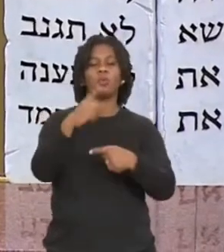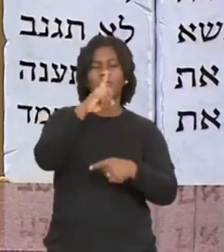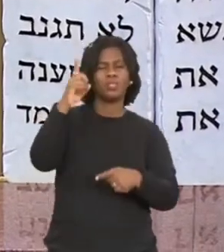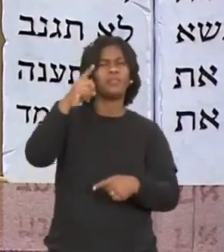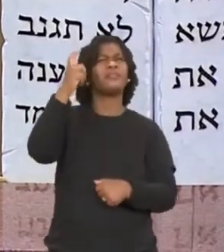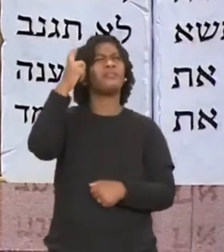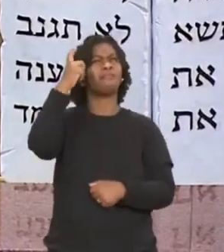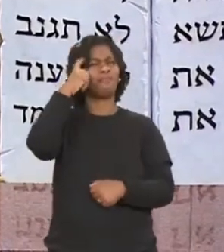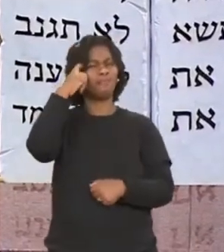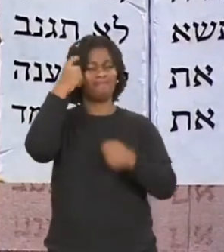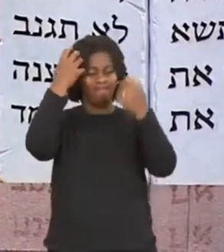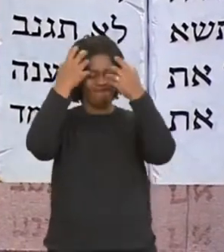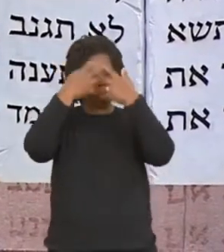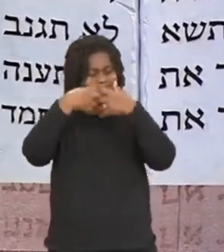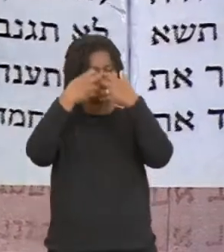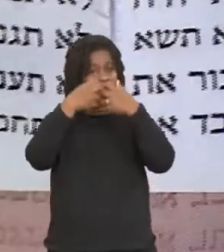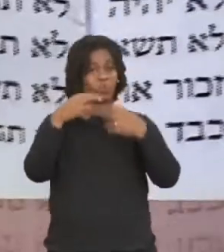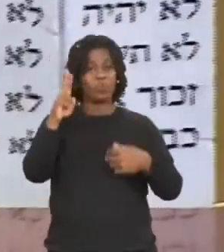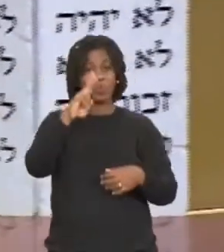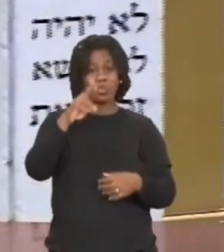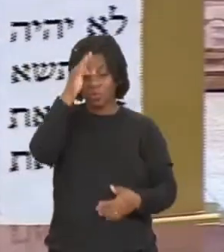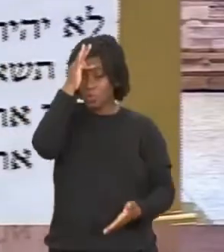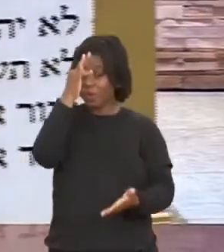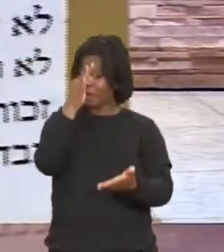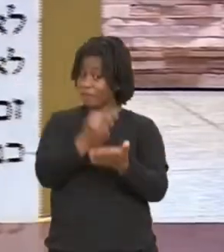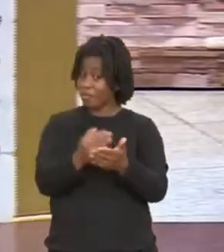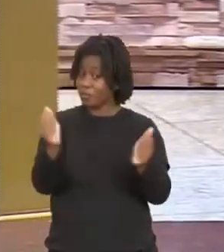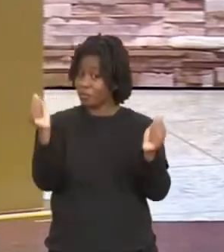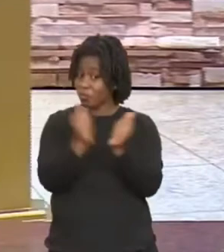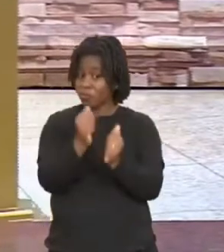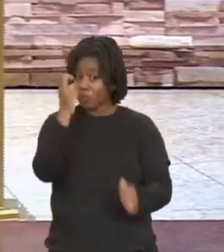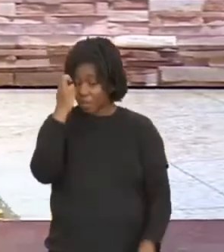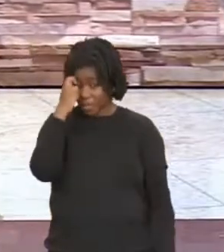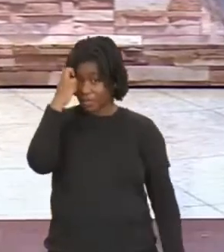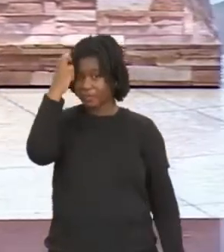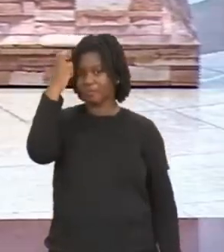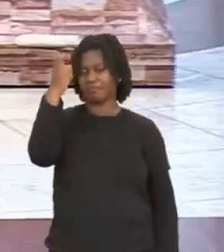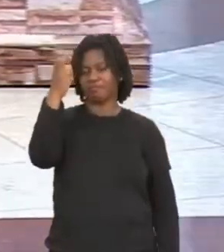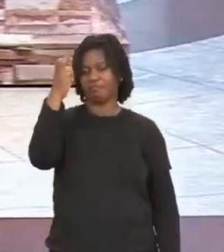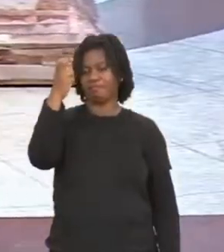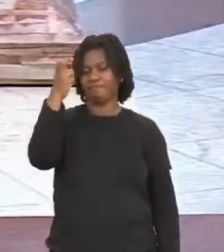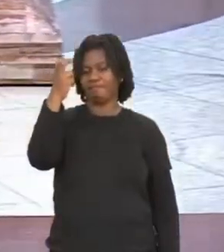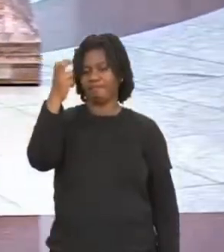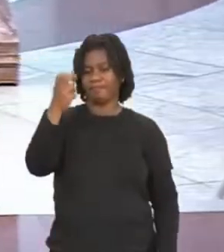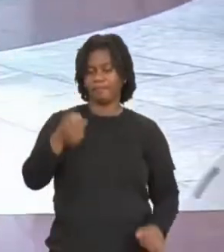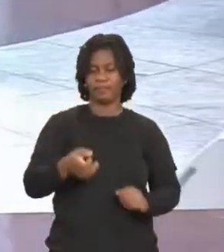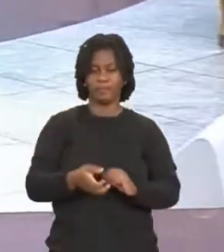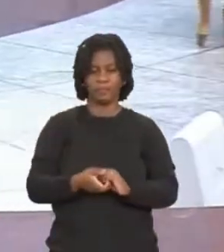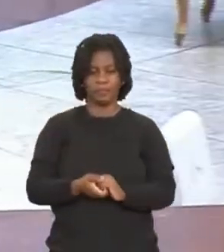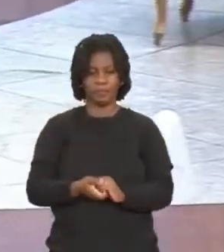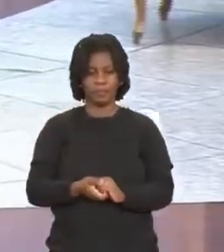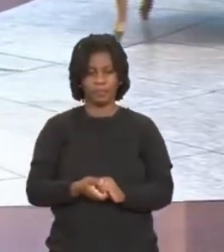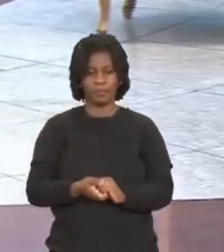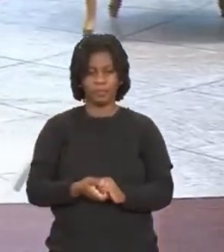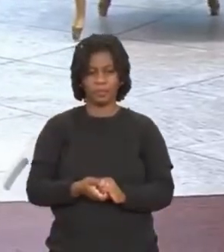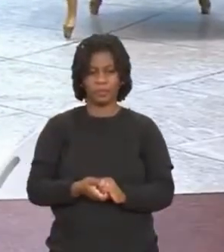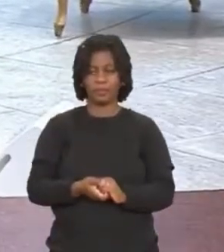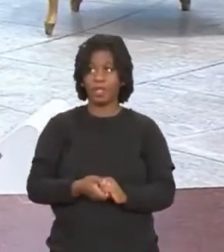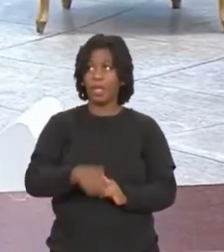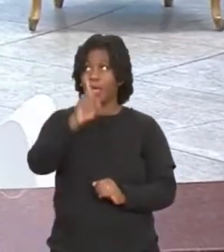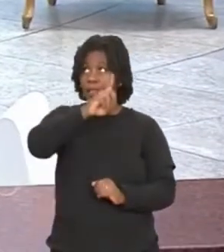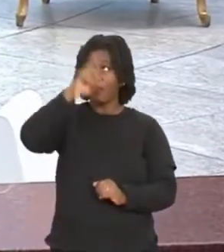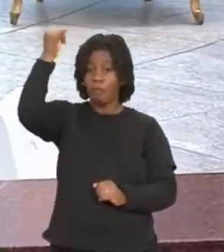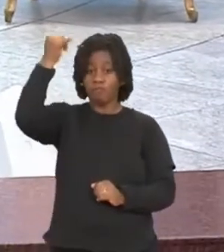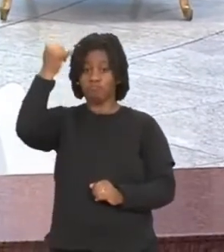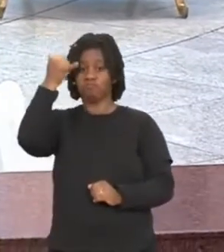Pense, use a sua fé com inteligência, escute o que Deus está falando